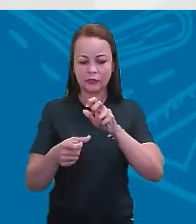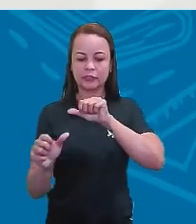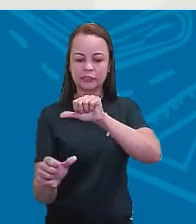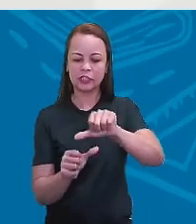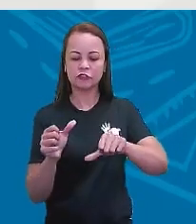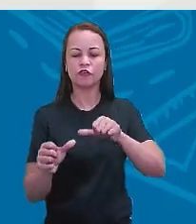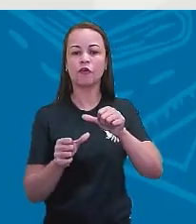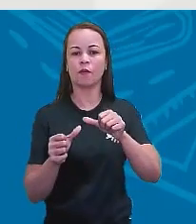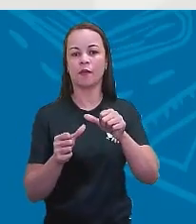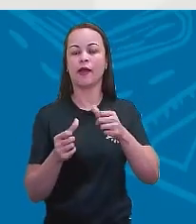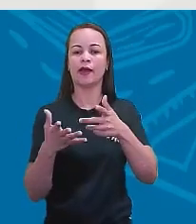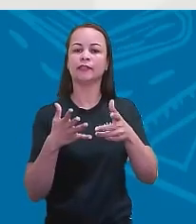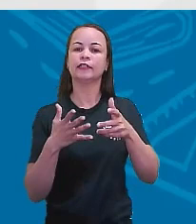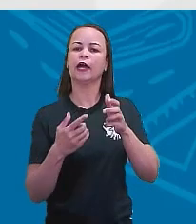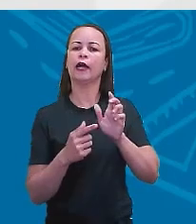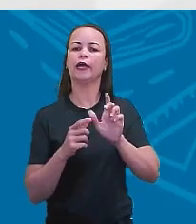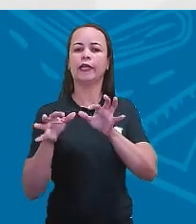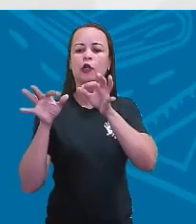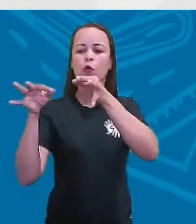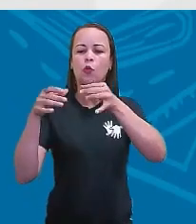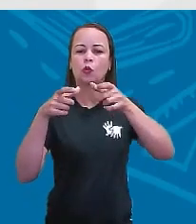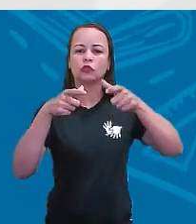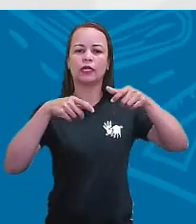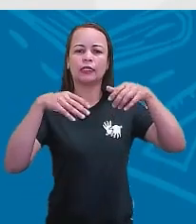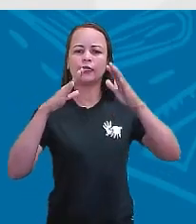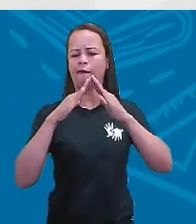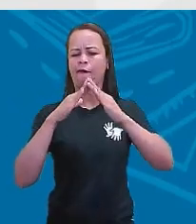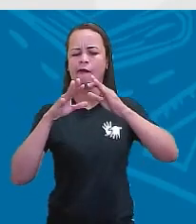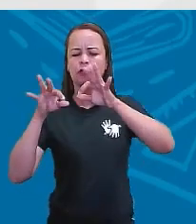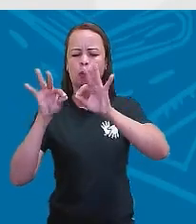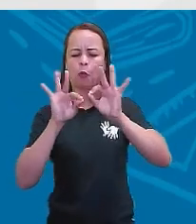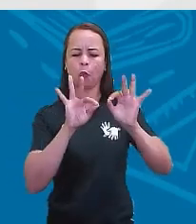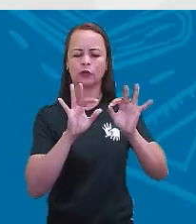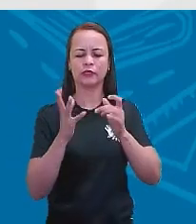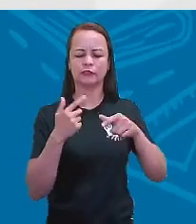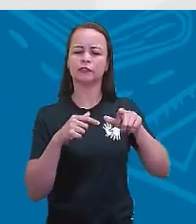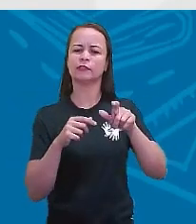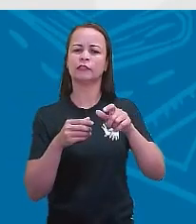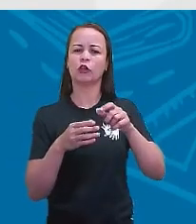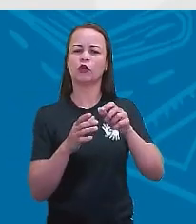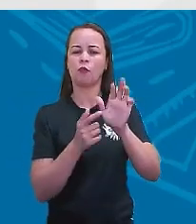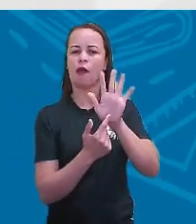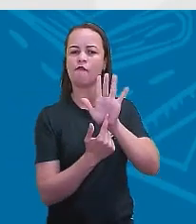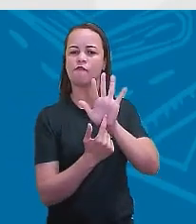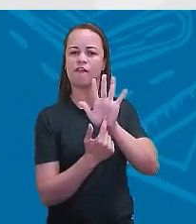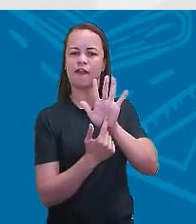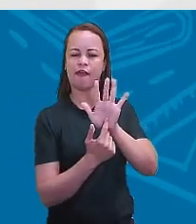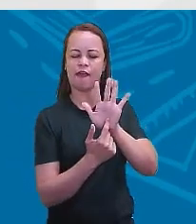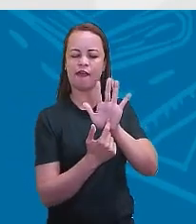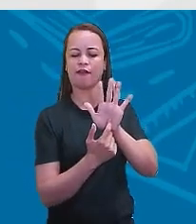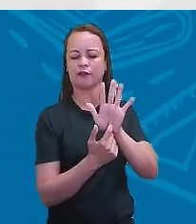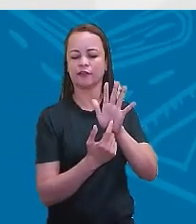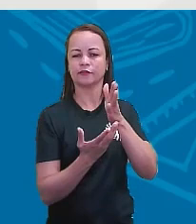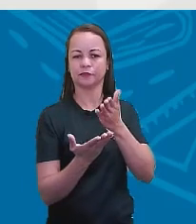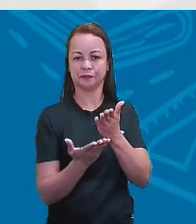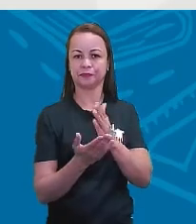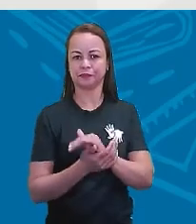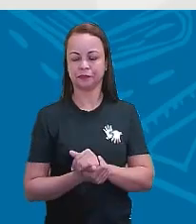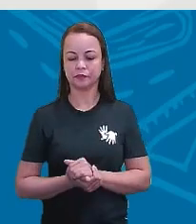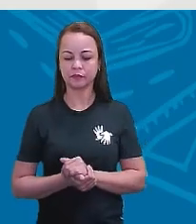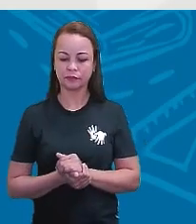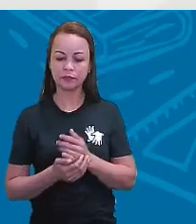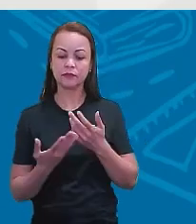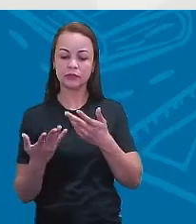transformadas em decoração. Olha só essa lata vermelha aí, que foi colocada uma vela dentro, pendurada na parede, e serviu